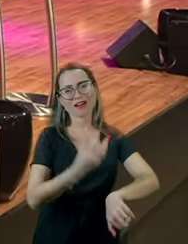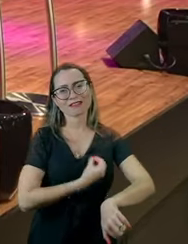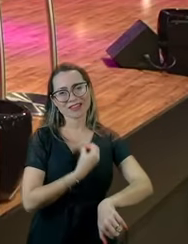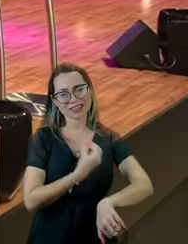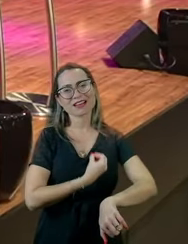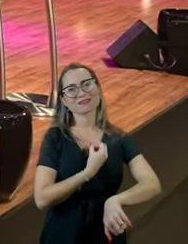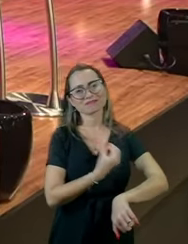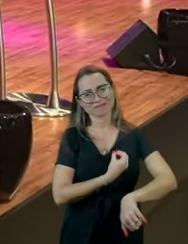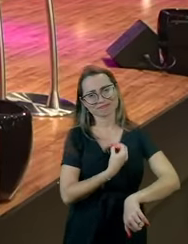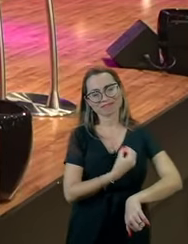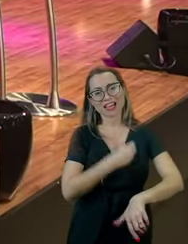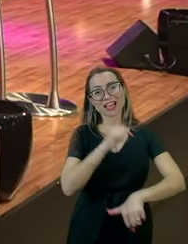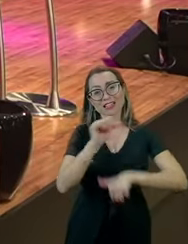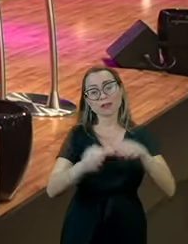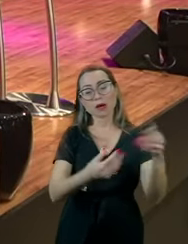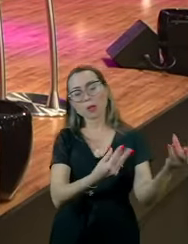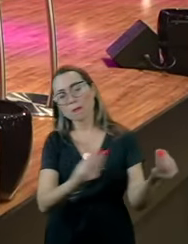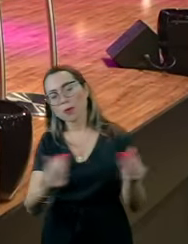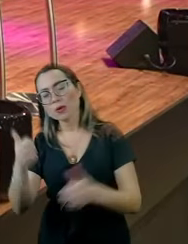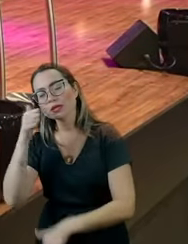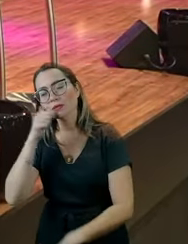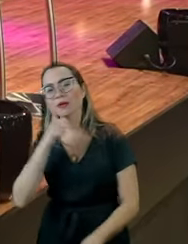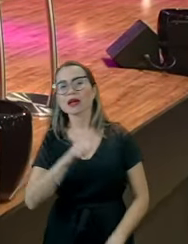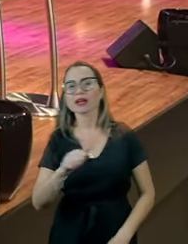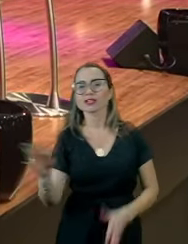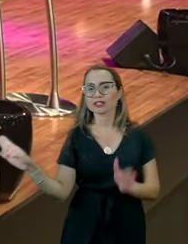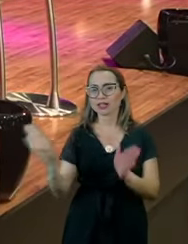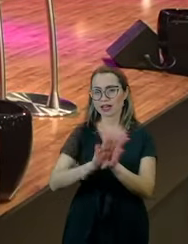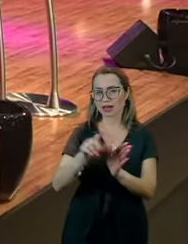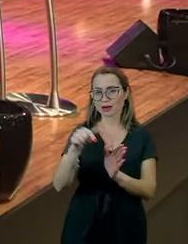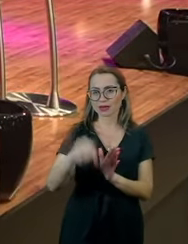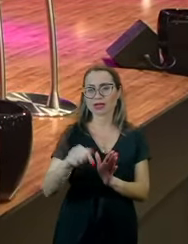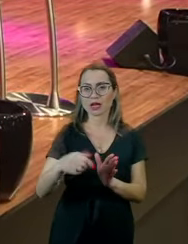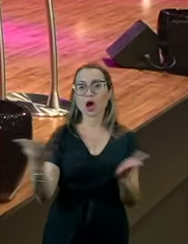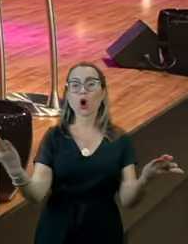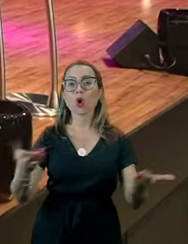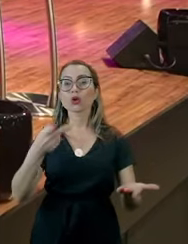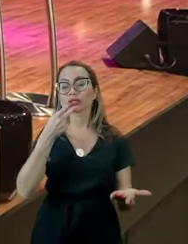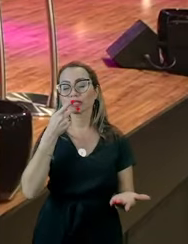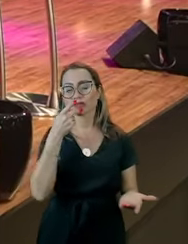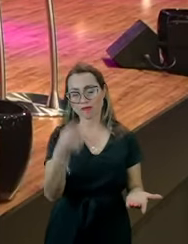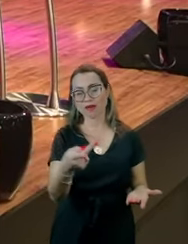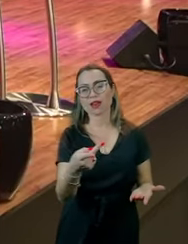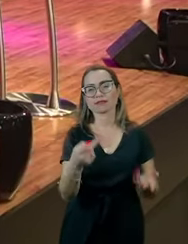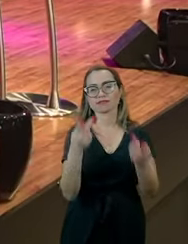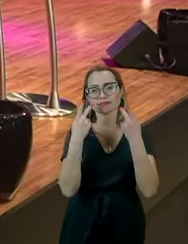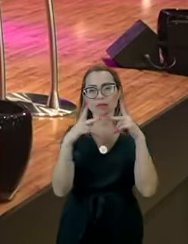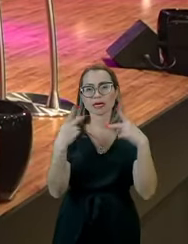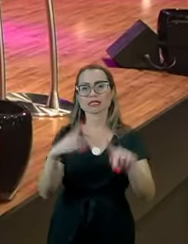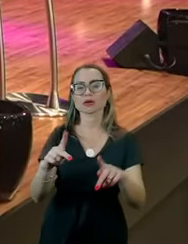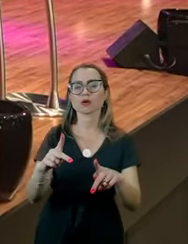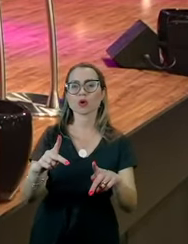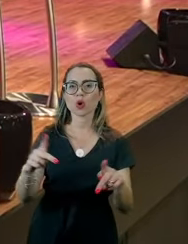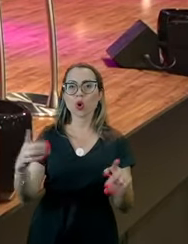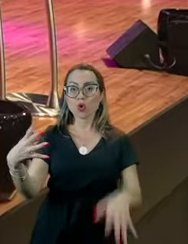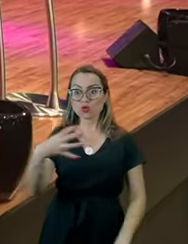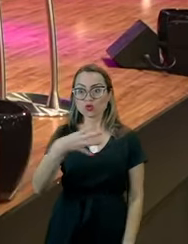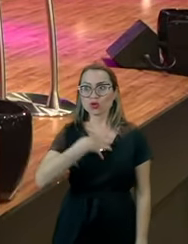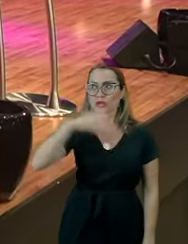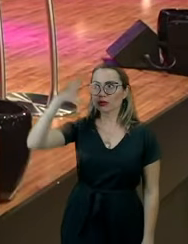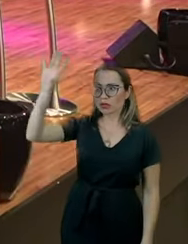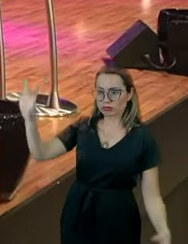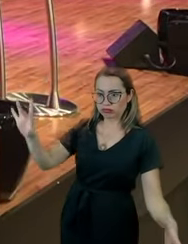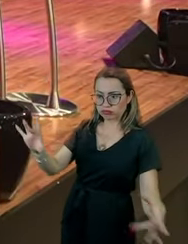também muitas mulheres que estão aqui. Porque hoje na palavra você vai entender o que eu vou falar. A forma que Deus nos conecta é incrível.